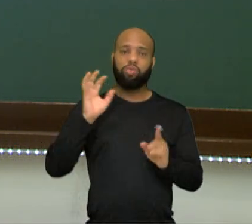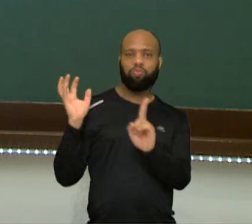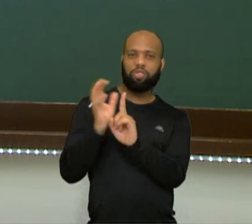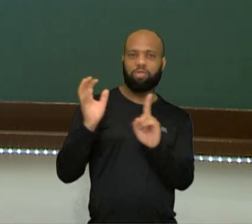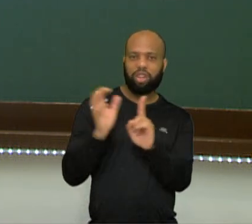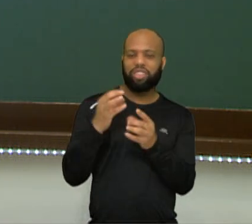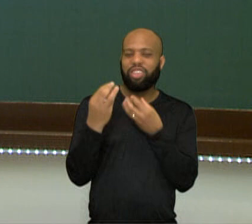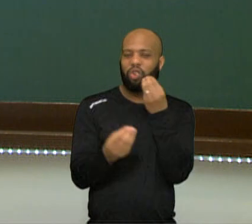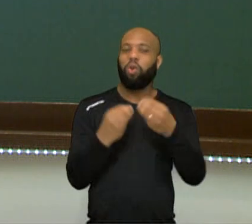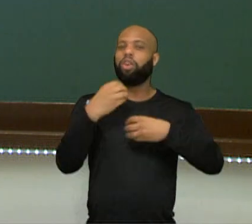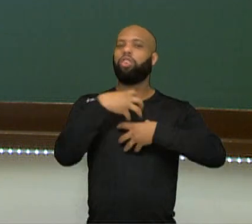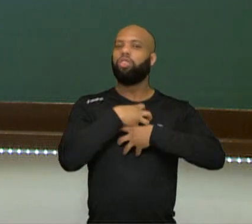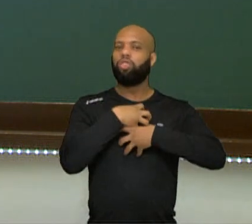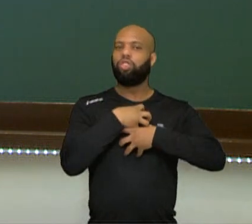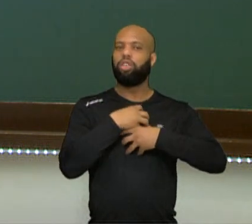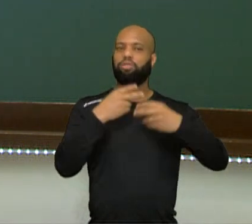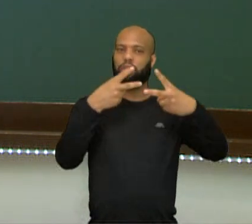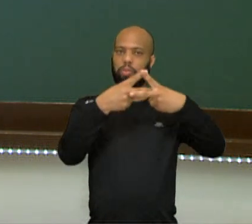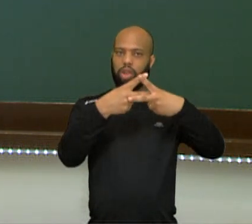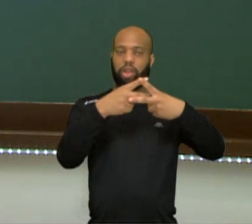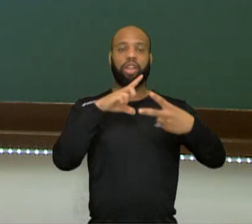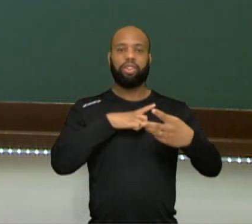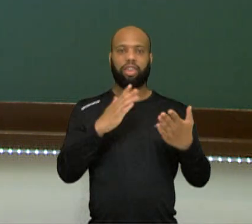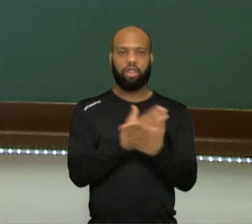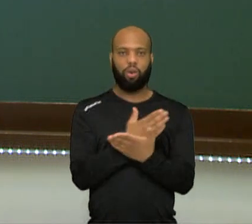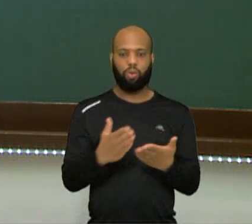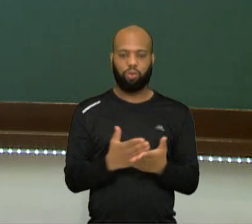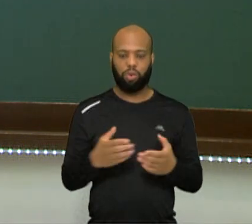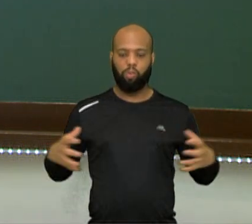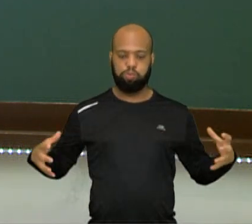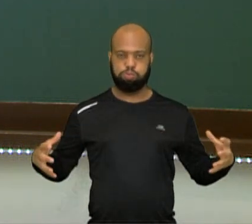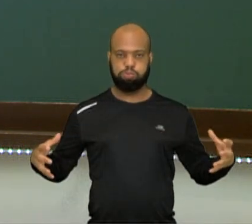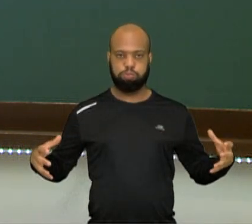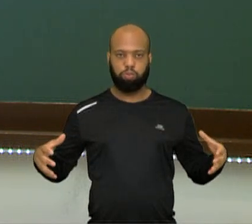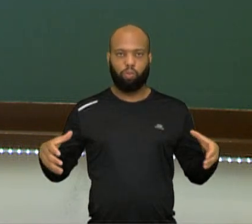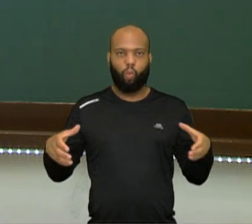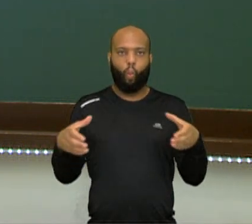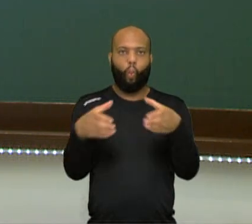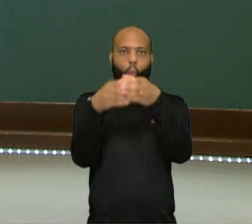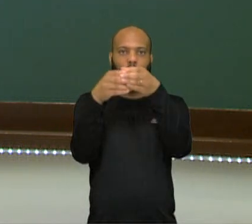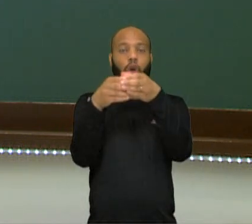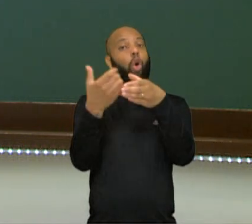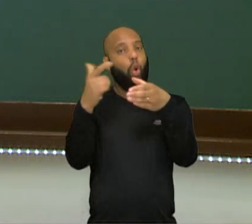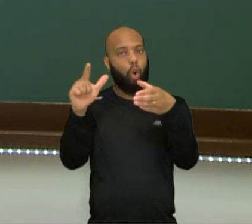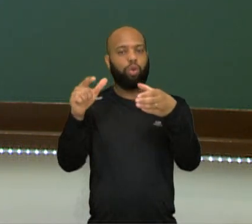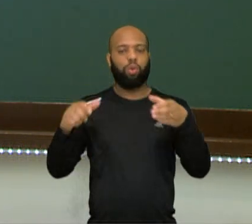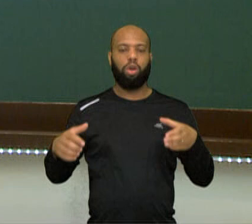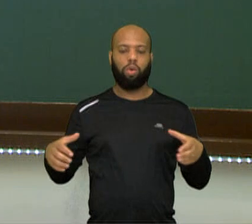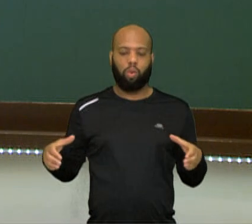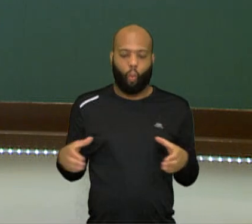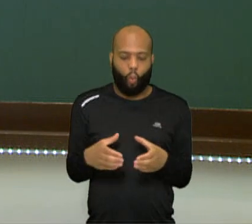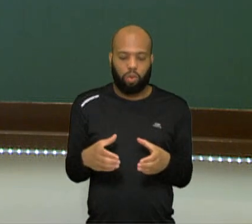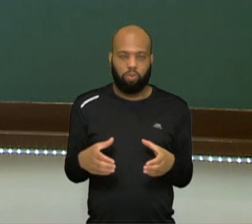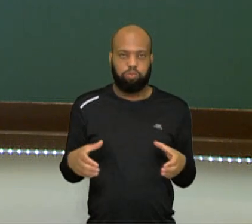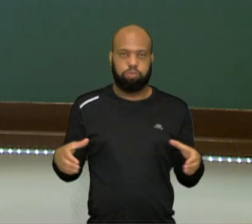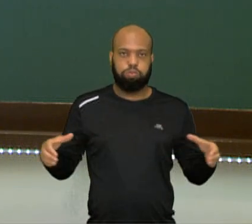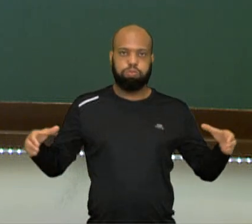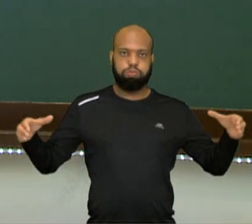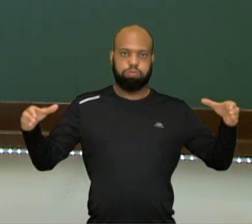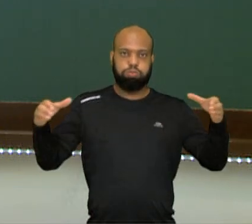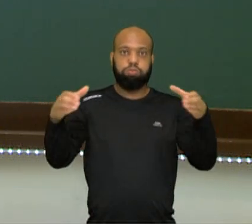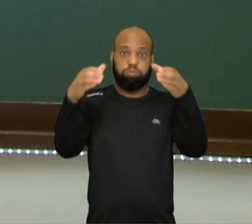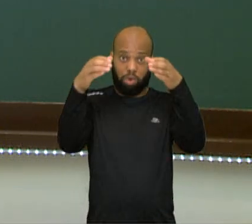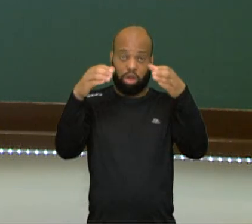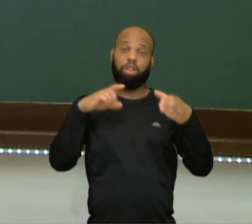mais larga ou mais estreita, pela influência ali das taxas de natalidade. A expectativa de vida vai fazer com que alguns países tenham